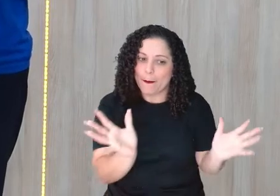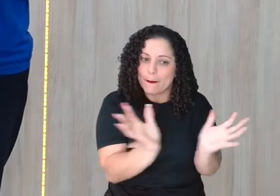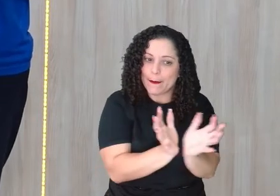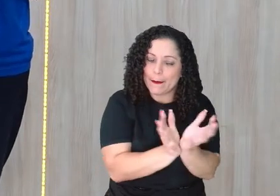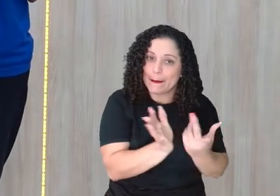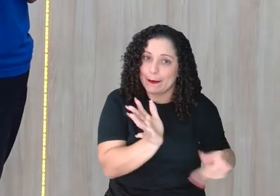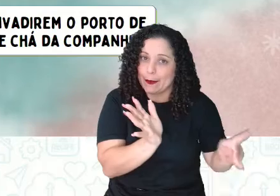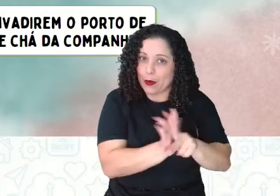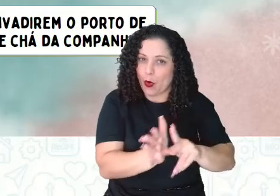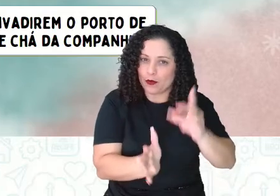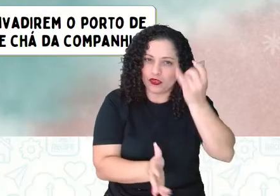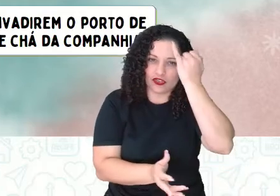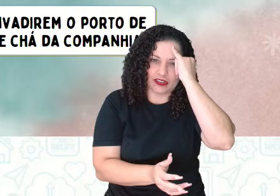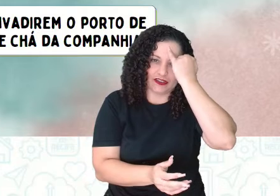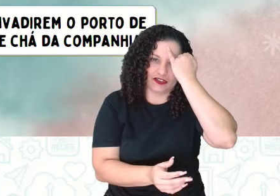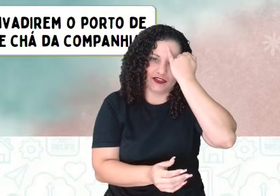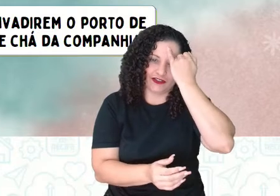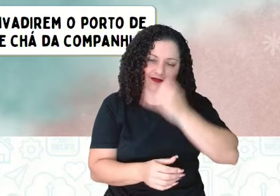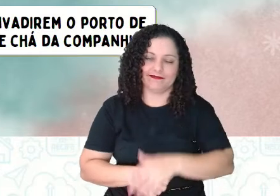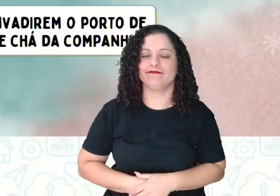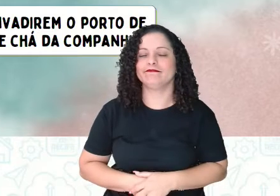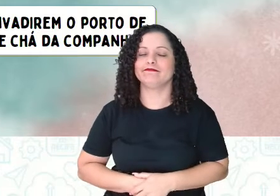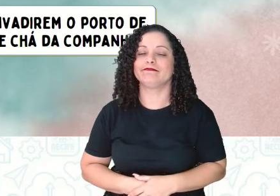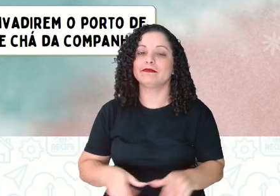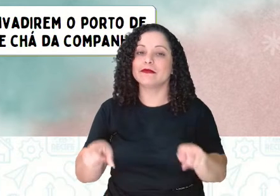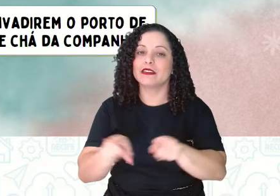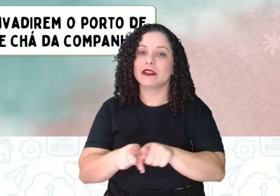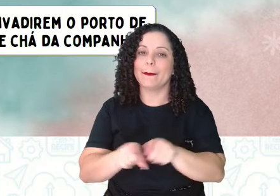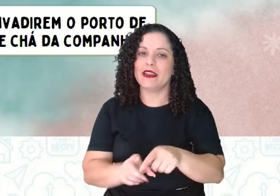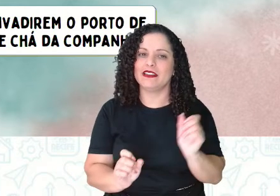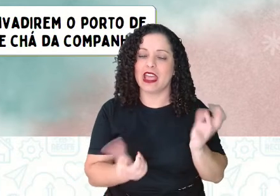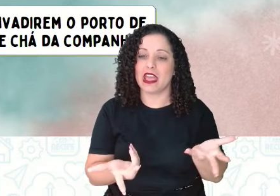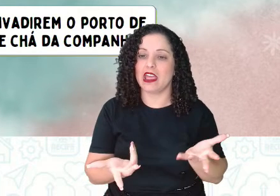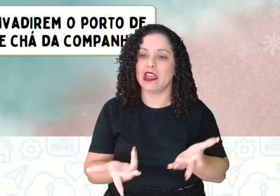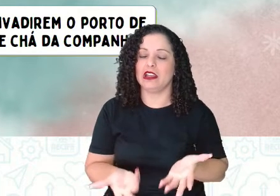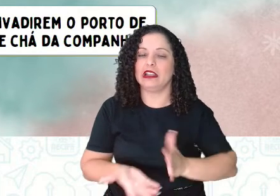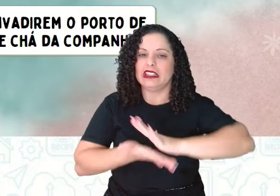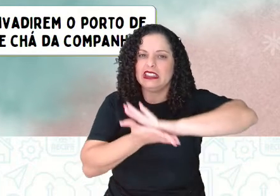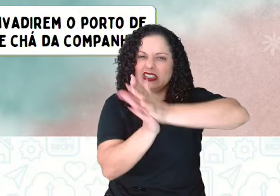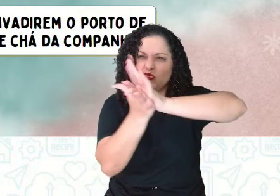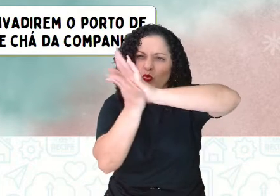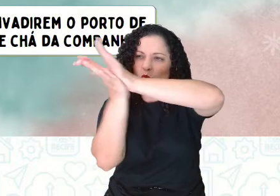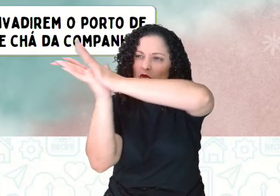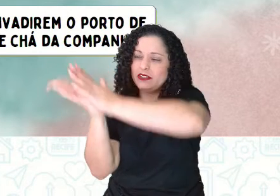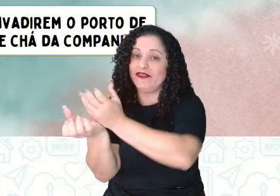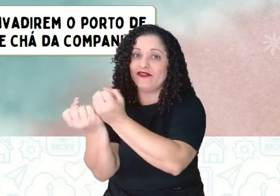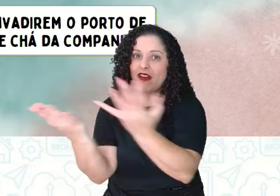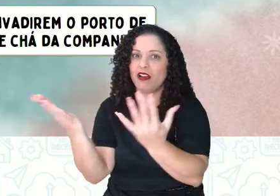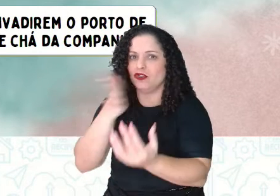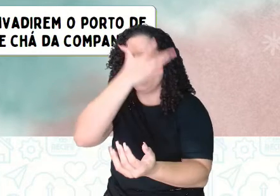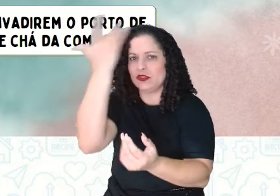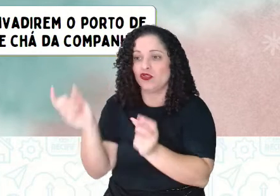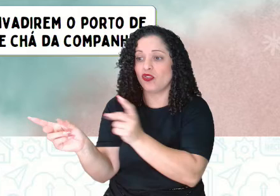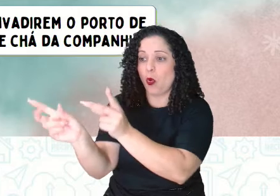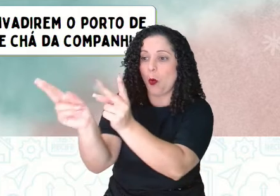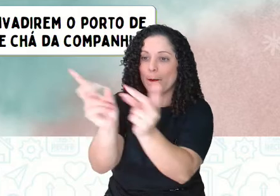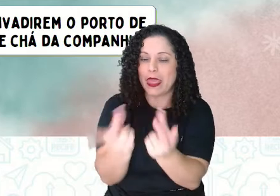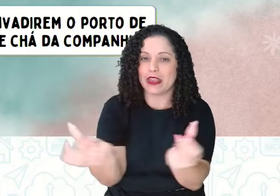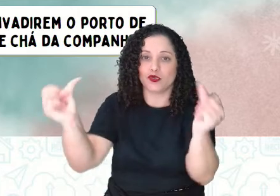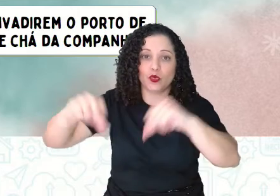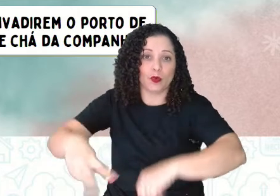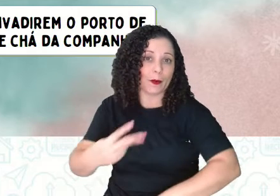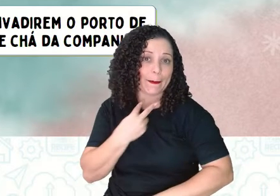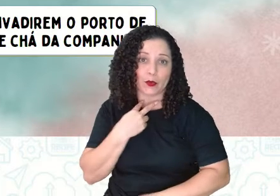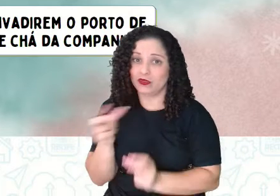Índias. Afetaria também muitos comerciantes que não poderiam mais comercializar esse produto, né?